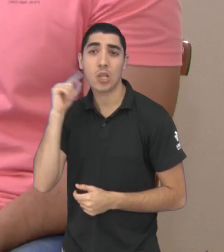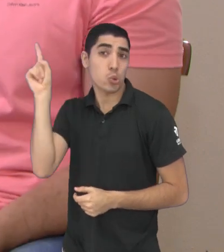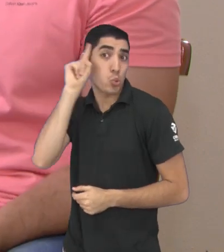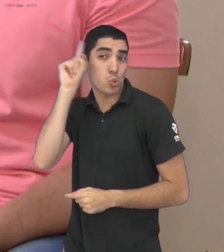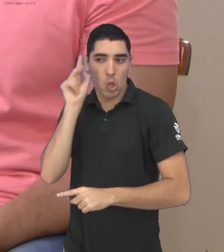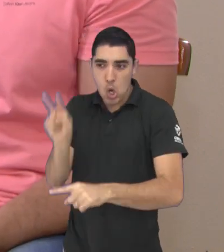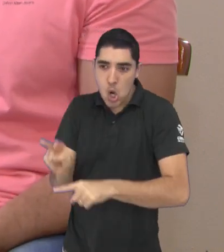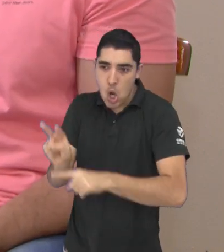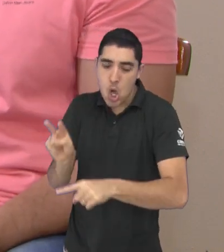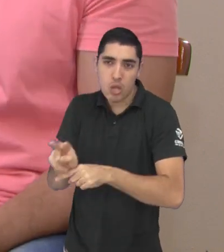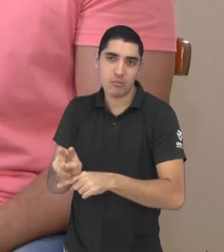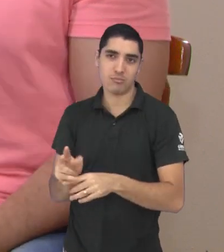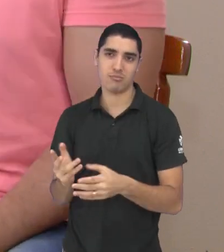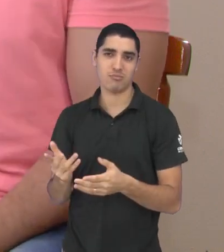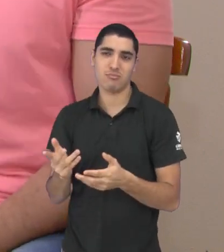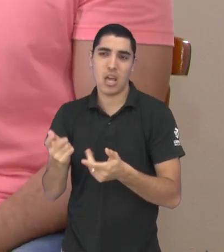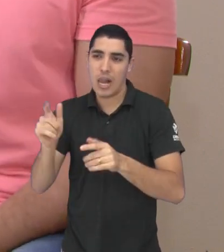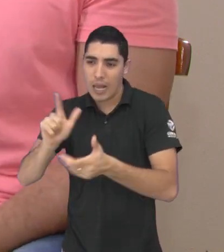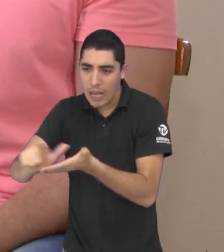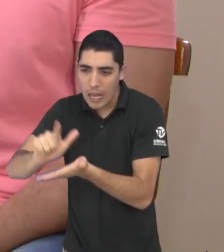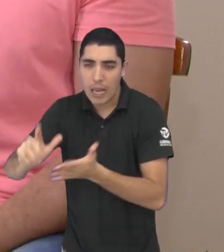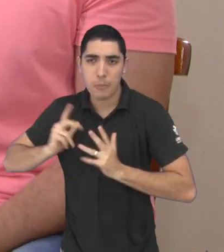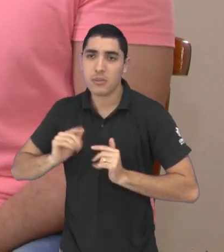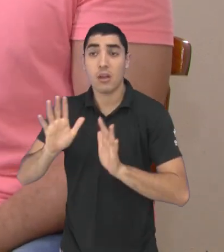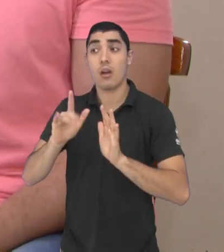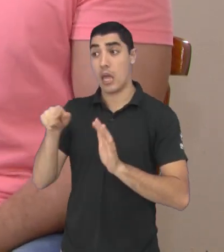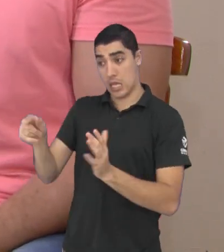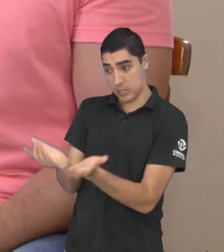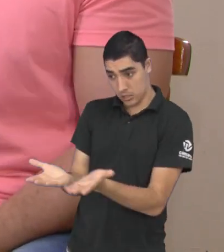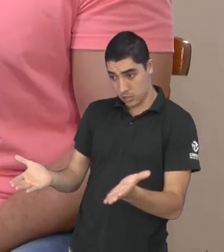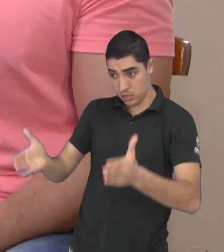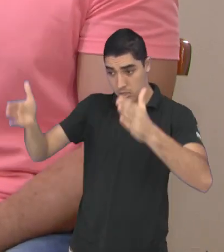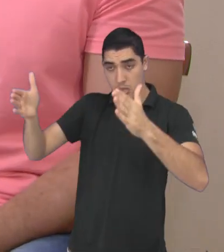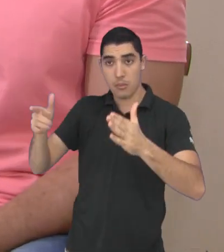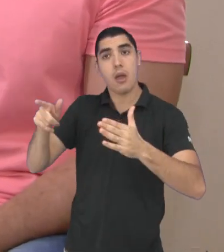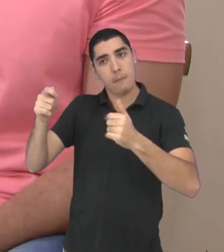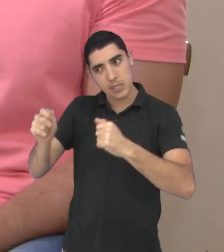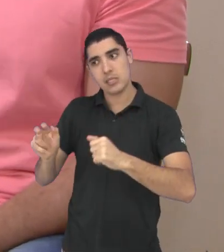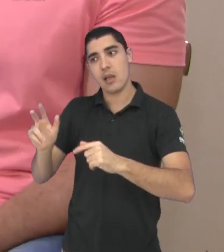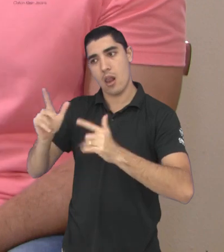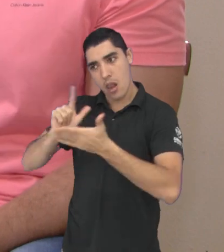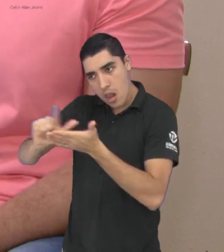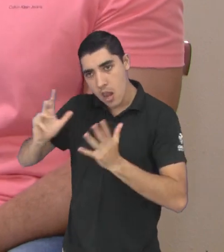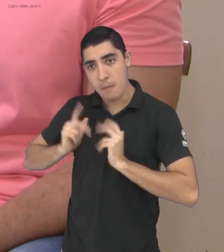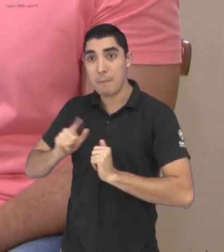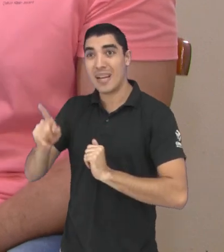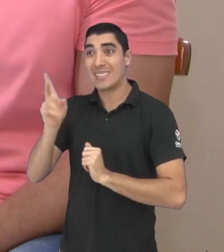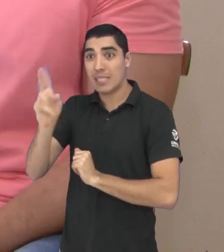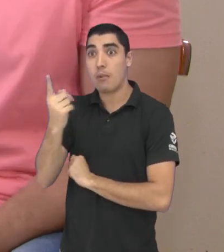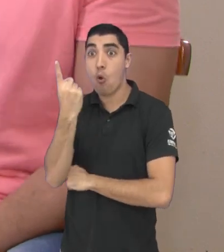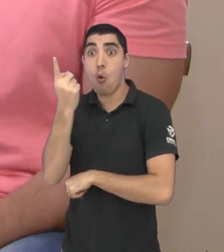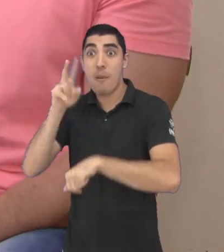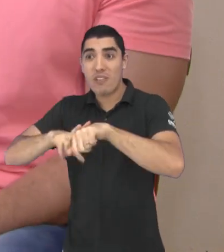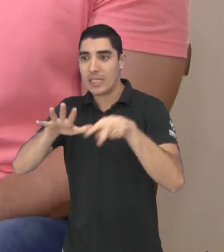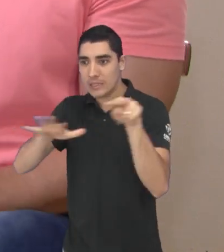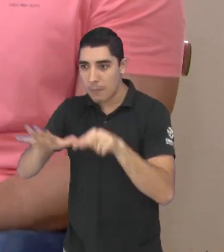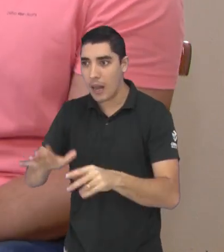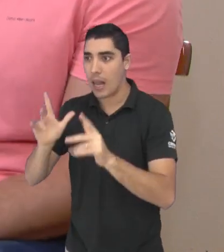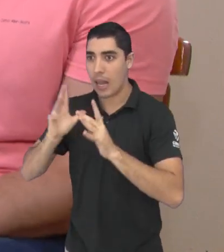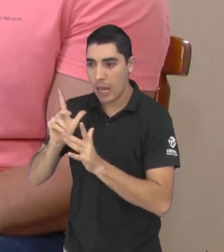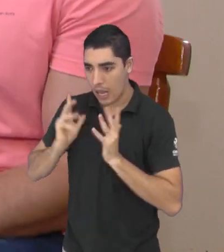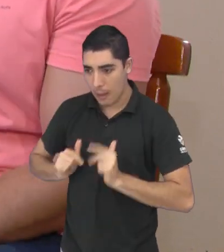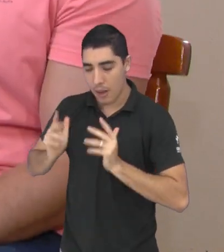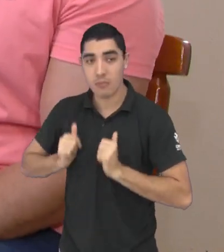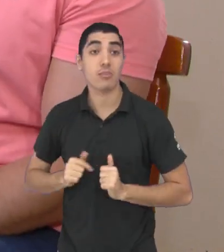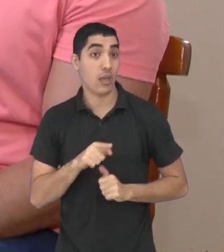porque é lógico, né? Você tem que cuidar dos animais, você vai ter que cuidar da limpeza do aquário também, mas não adianta ficar o louco da limpeza, não uma vez por semana eu vou limpar. Até